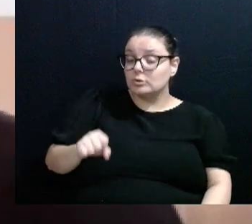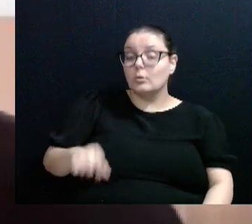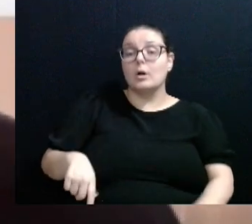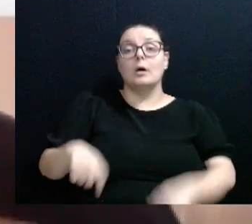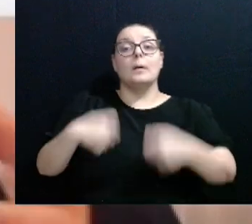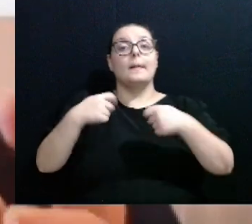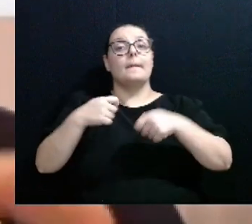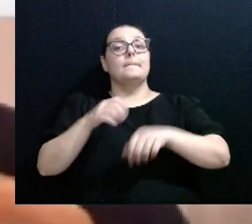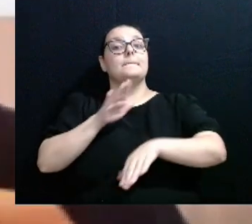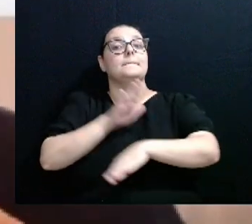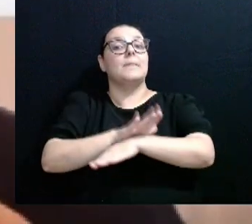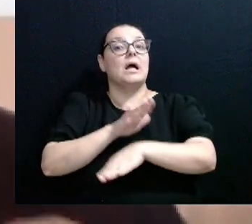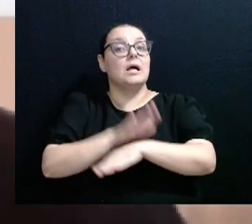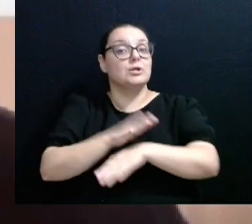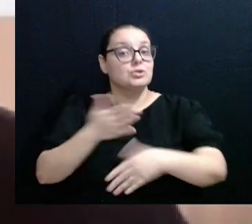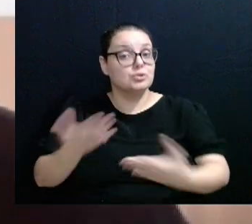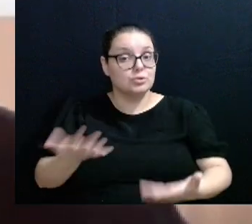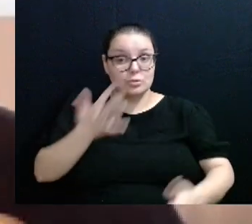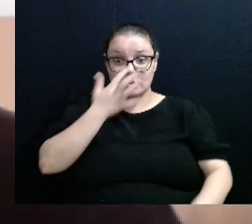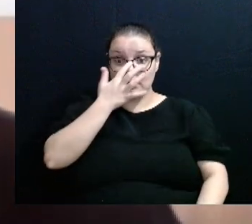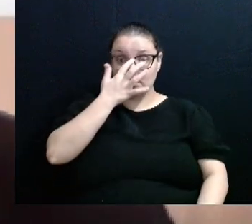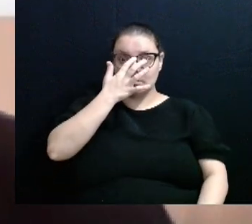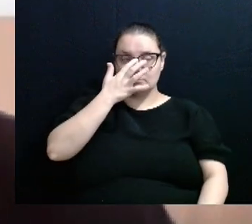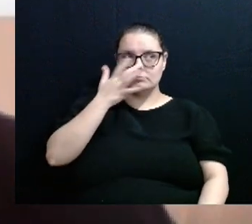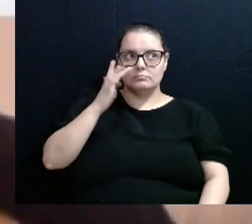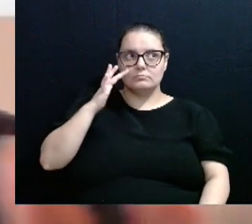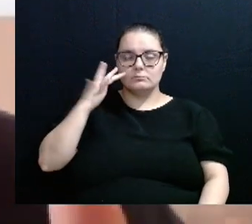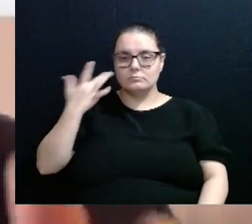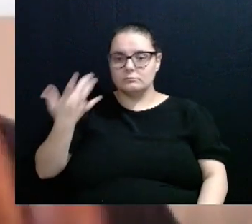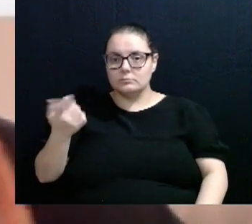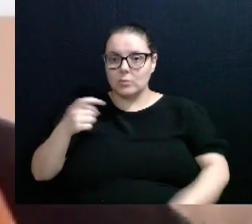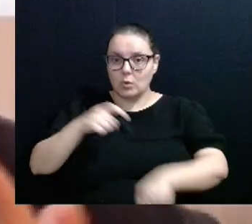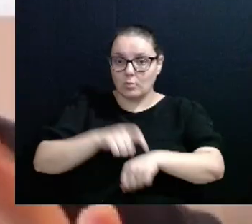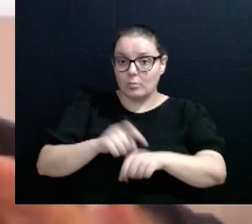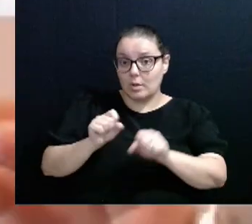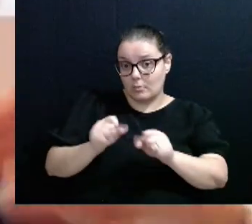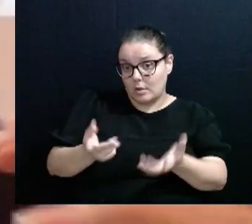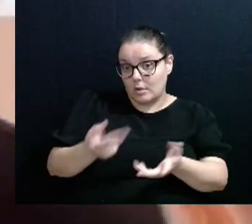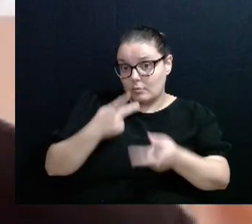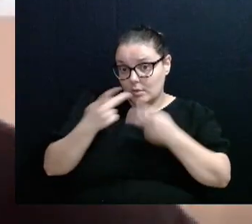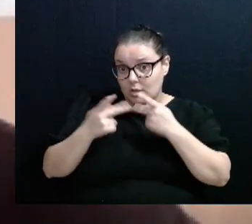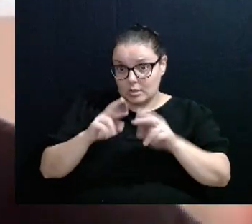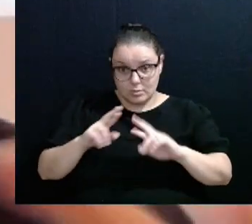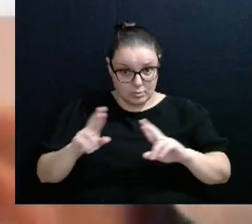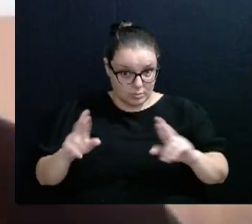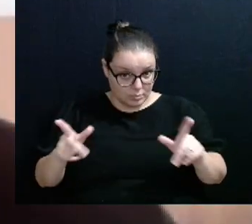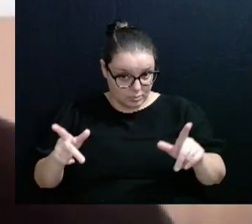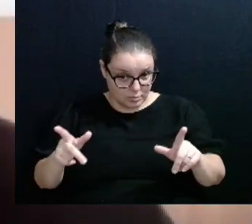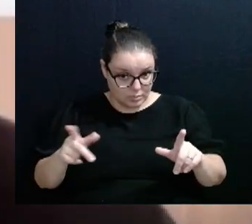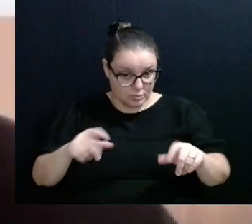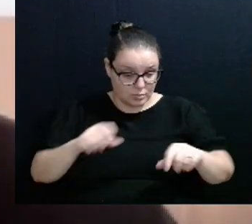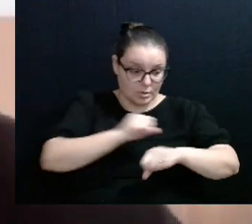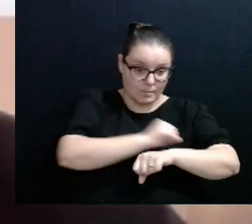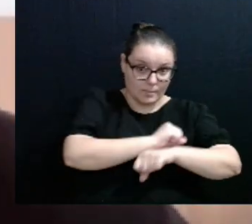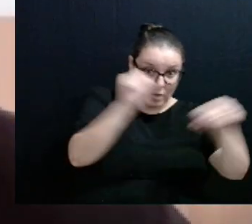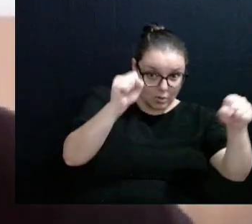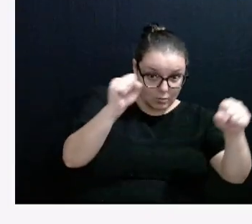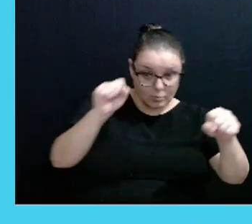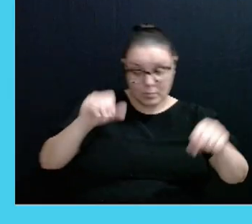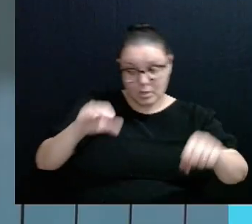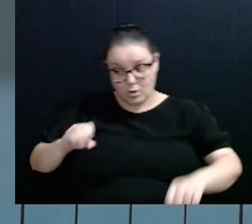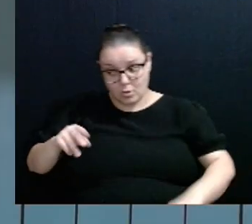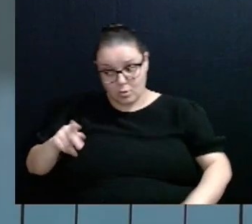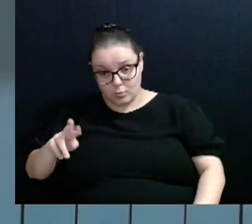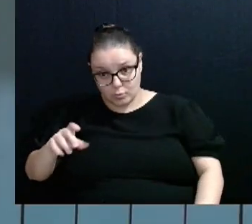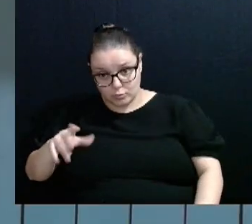ajuda. Então, não sei se eu tenho tempo, mas posso dizer a diferença entre um exagero e uma compulsão?